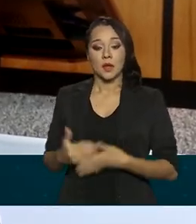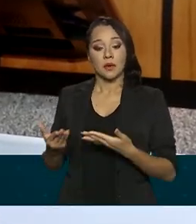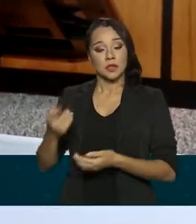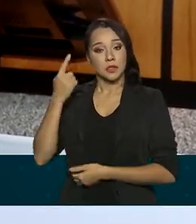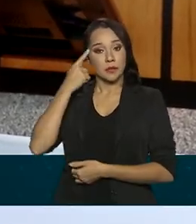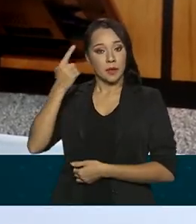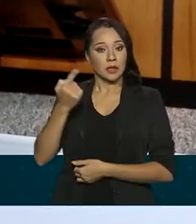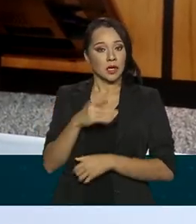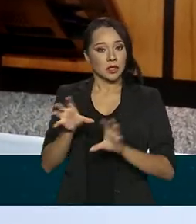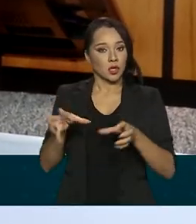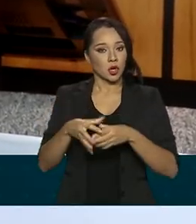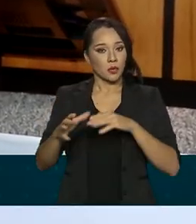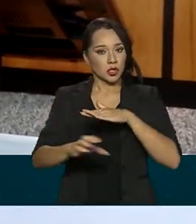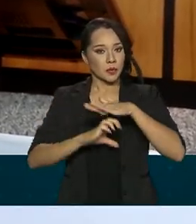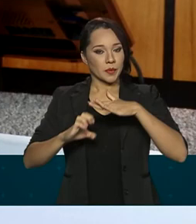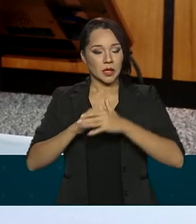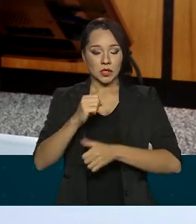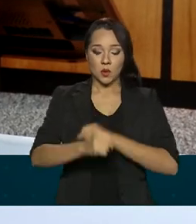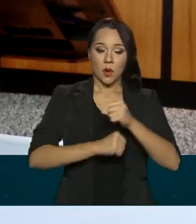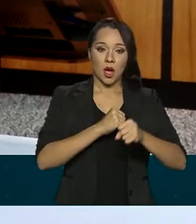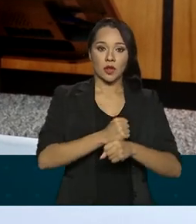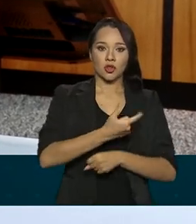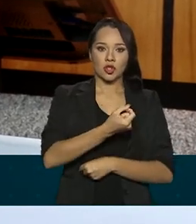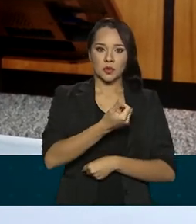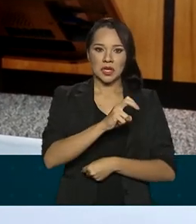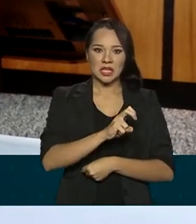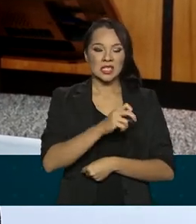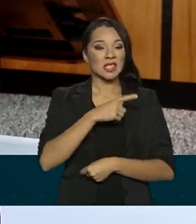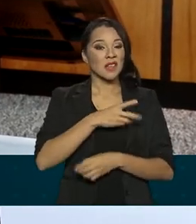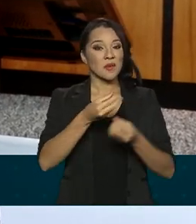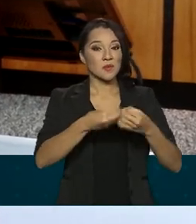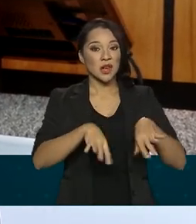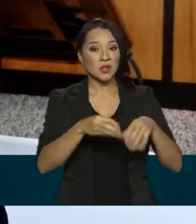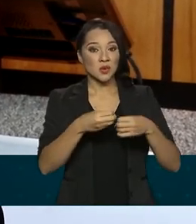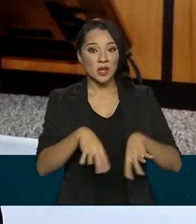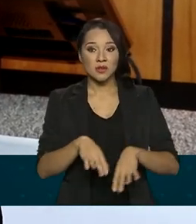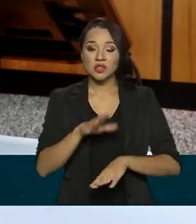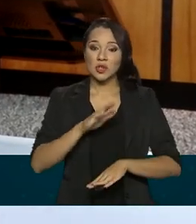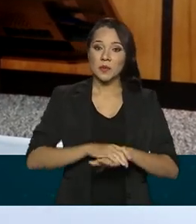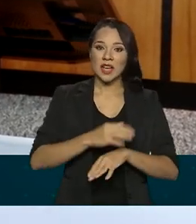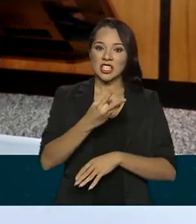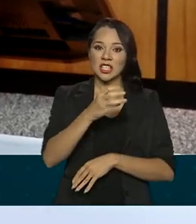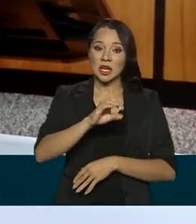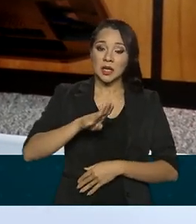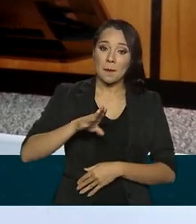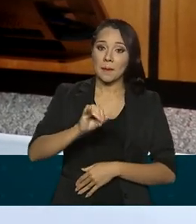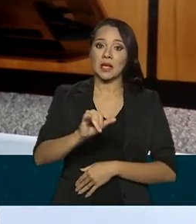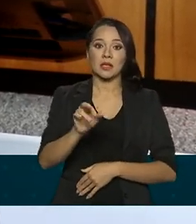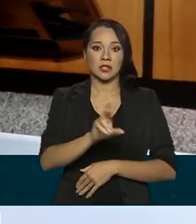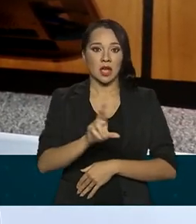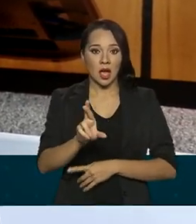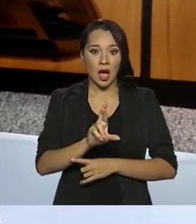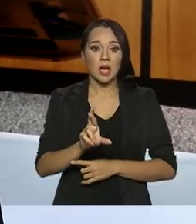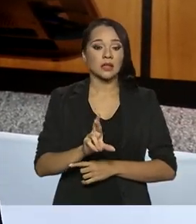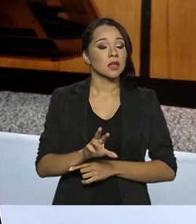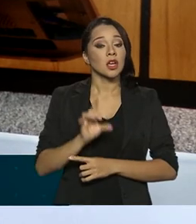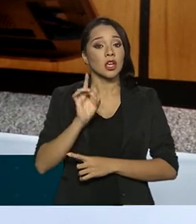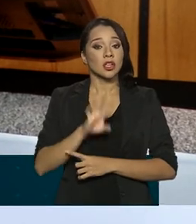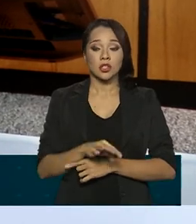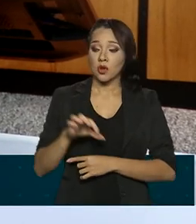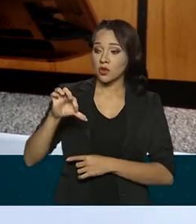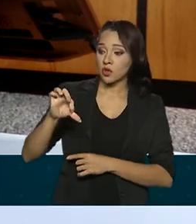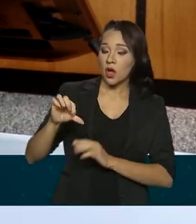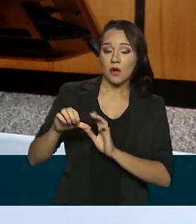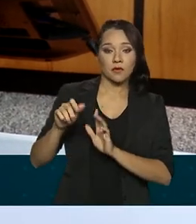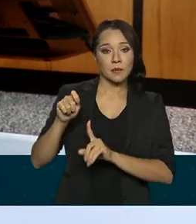que esse mesmo conjunto de empresas em 2015 registrou um prejuízo acumulado de mais de 30 bilhões de reais e só nos